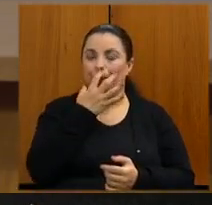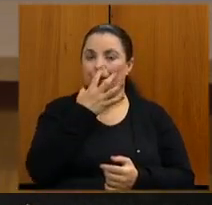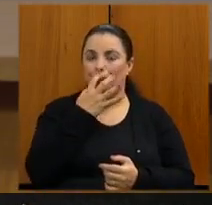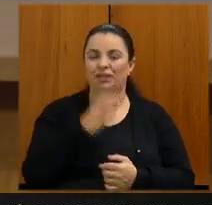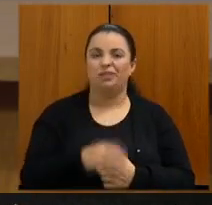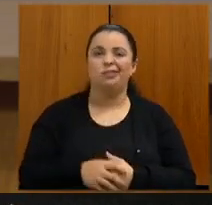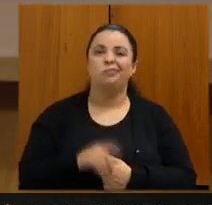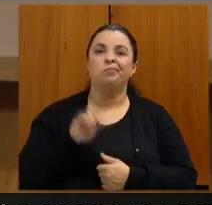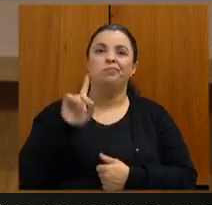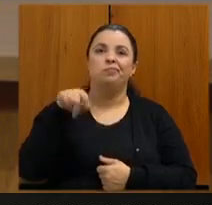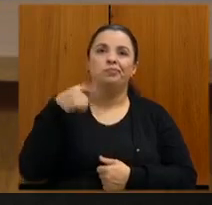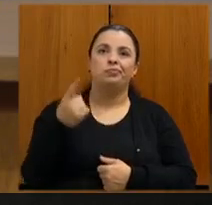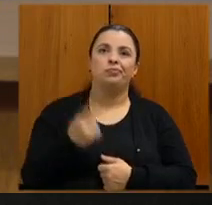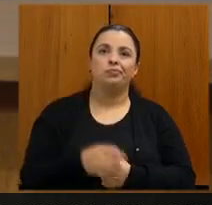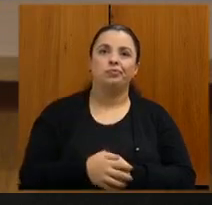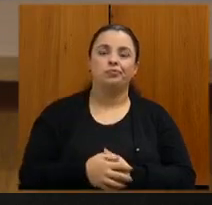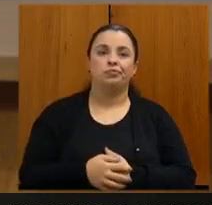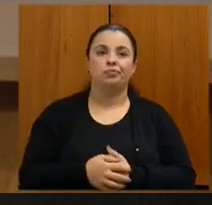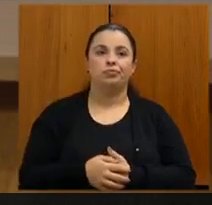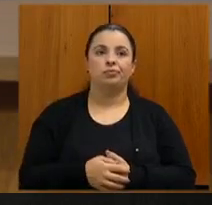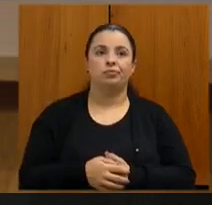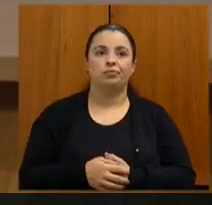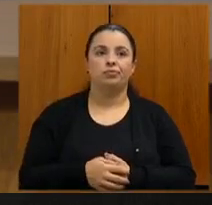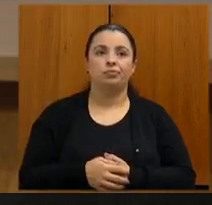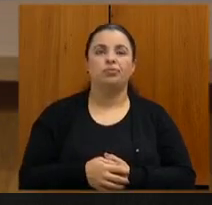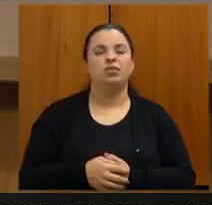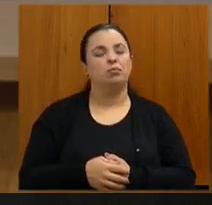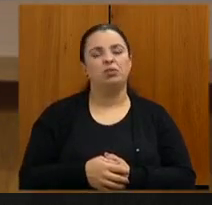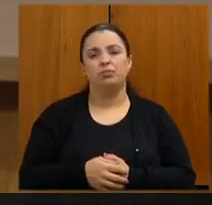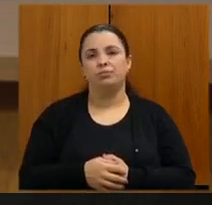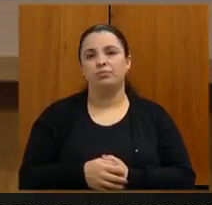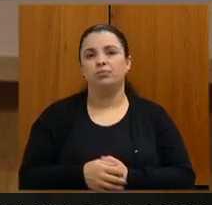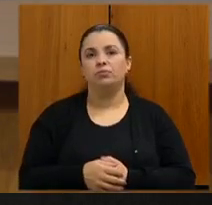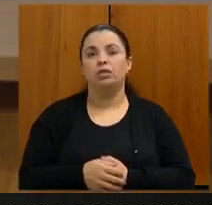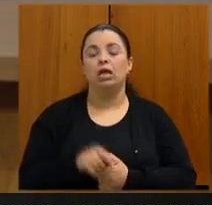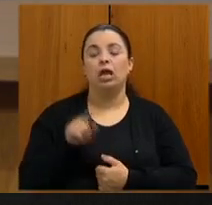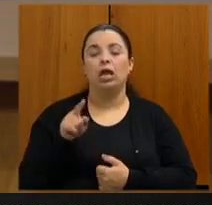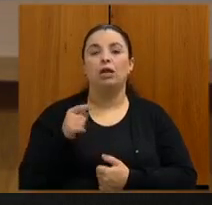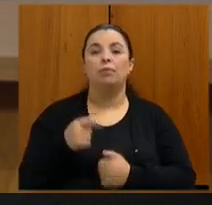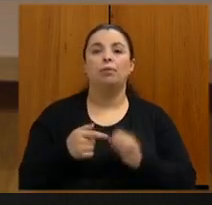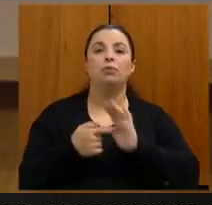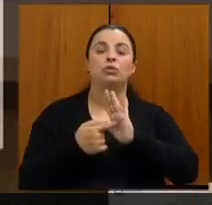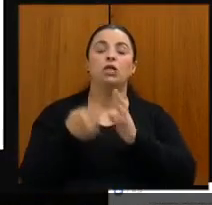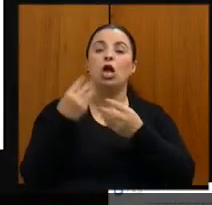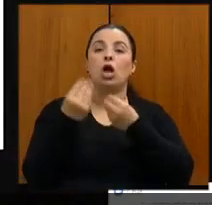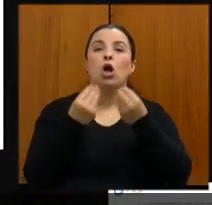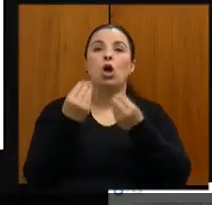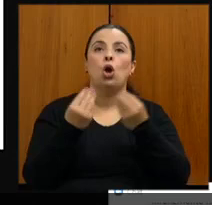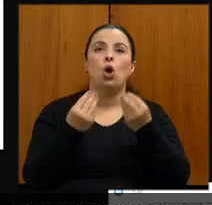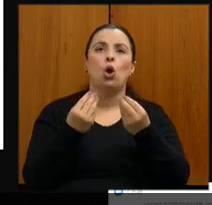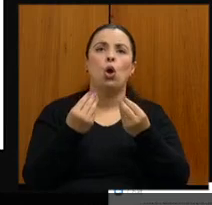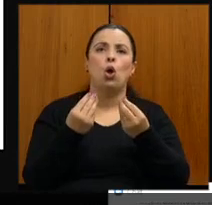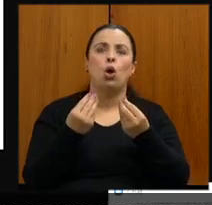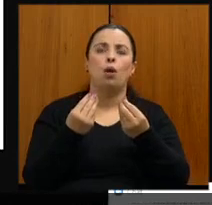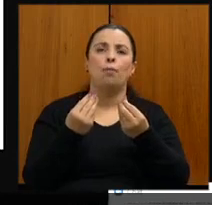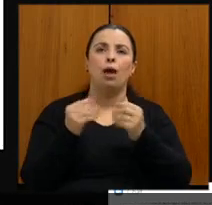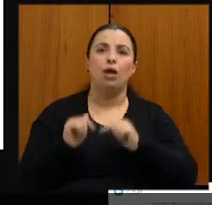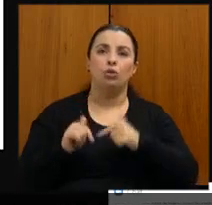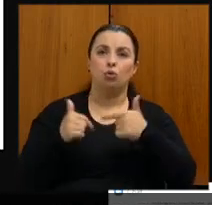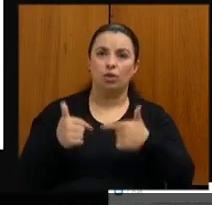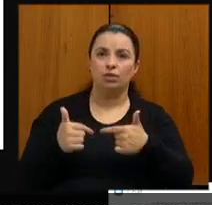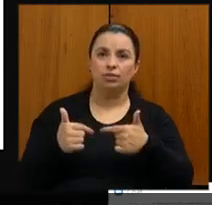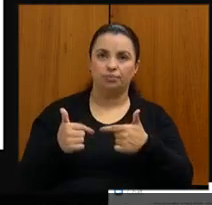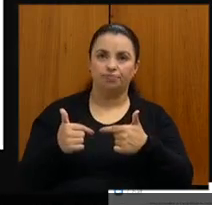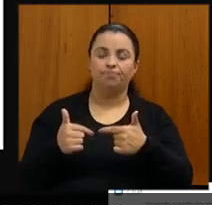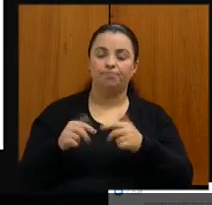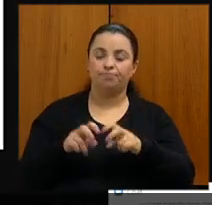o próximo falou aqui só uma distribuição para vocês terem uma ideia é da atuação da